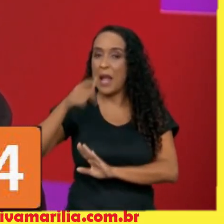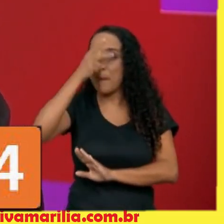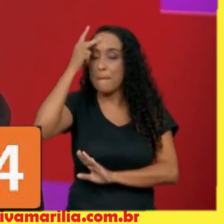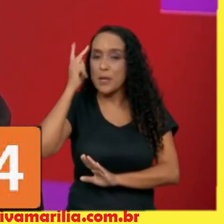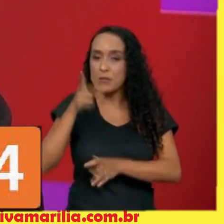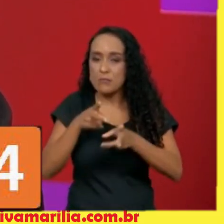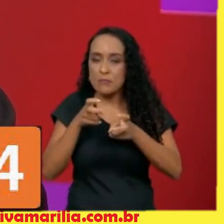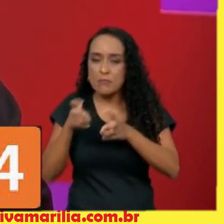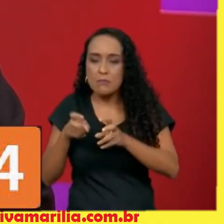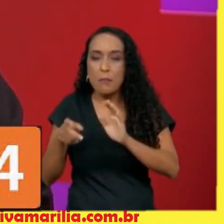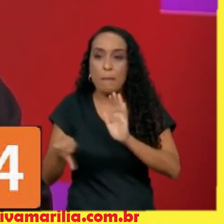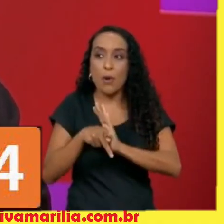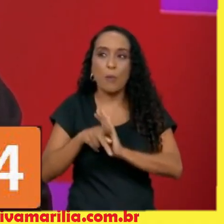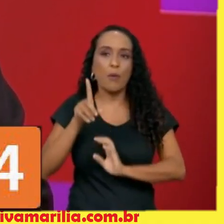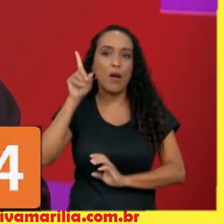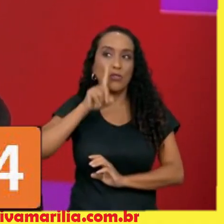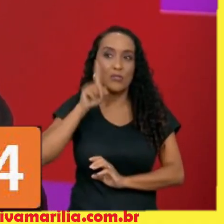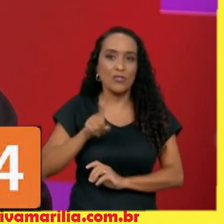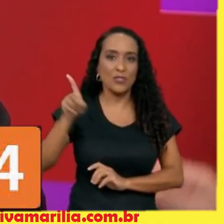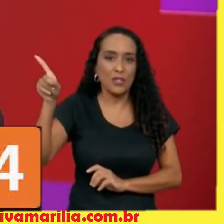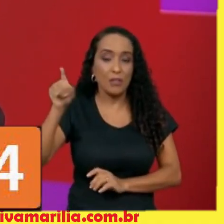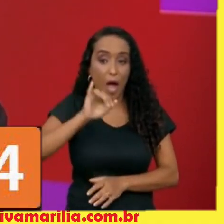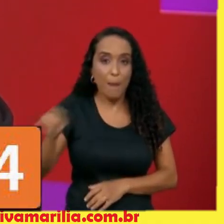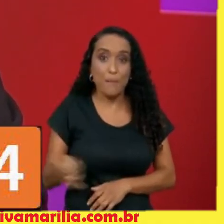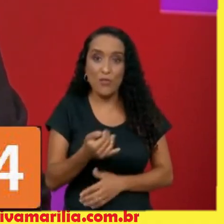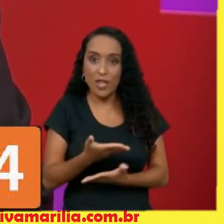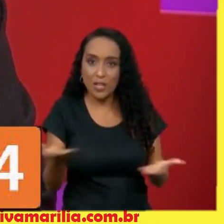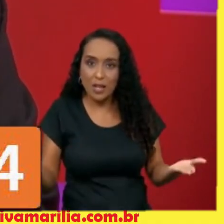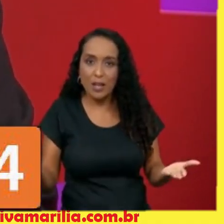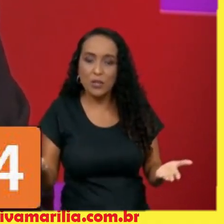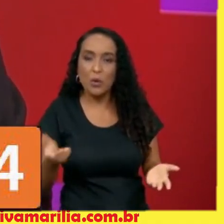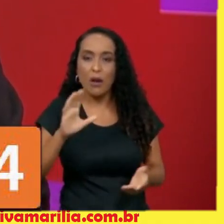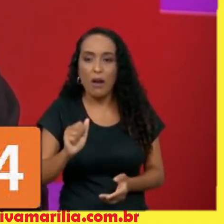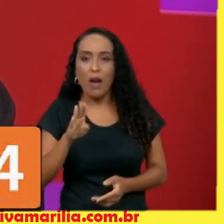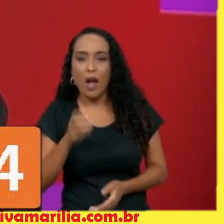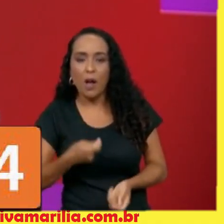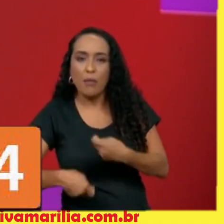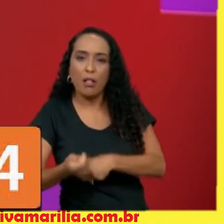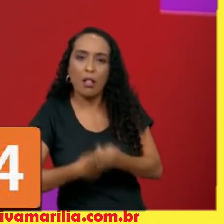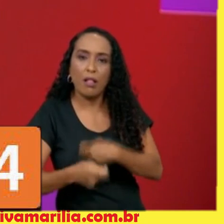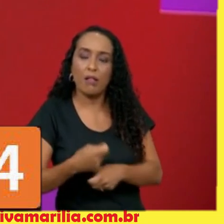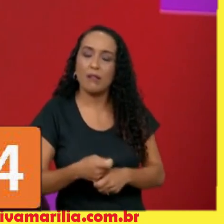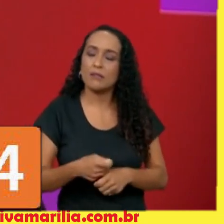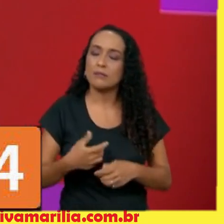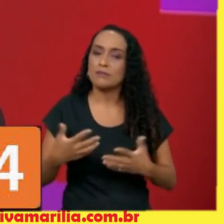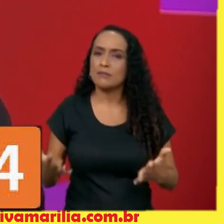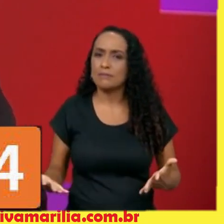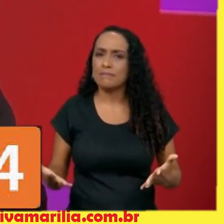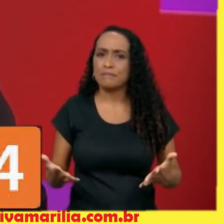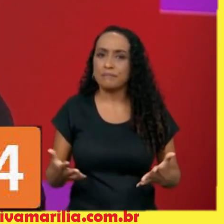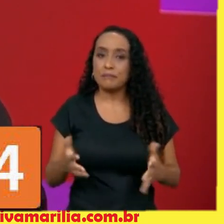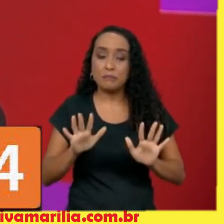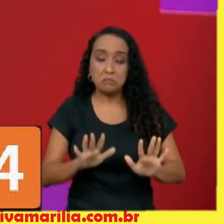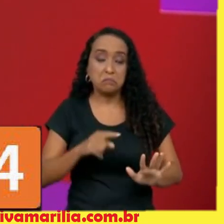especuladores americanos que estão se aproveitando disso, o câmbio, não sei o que e tal, e a roubo constante e tal. Né? Mas como